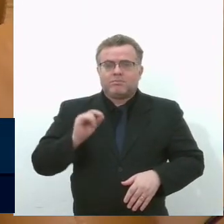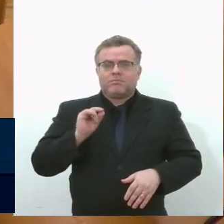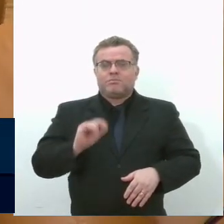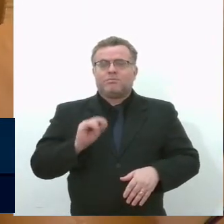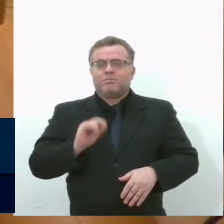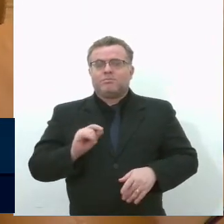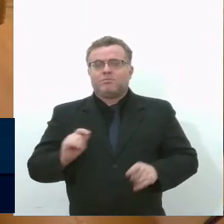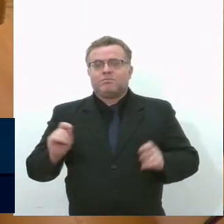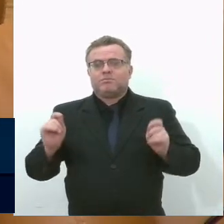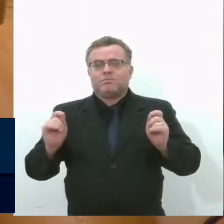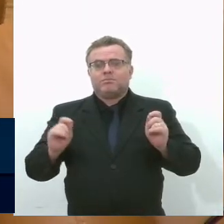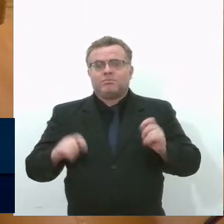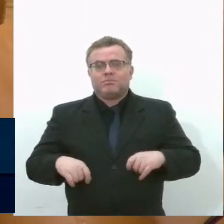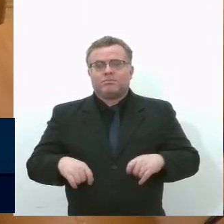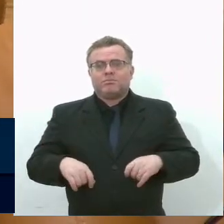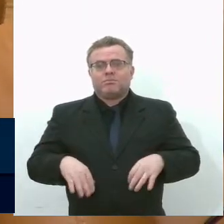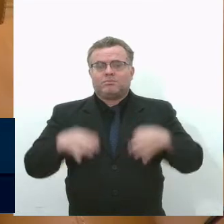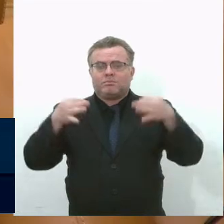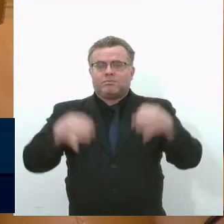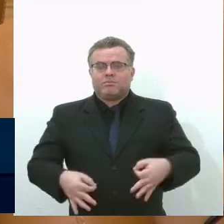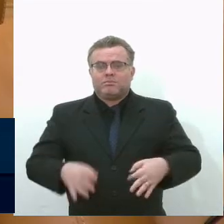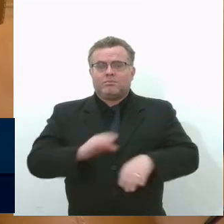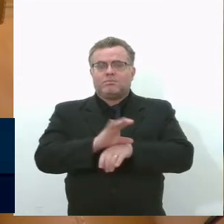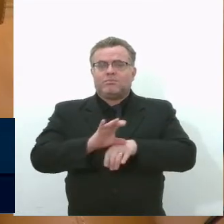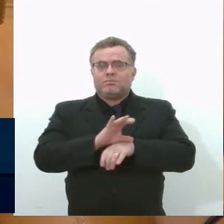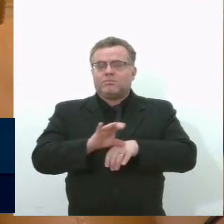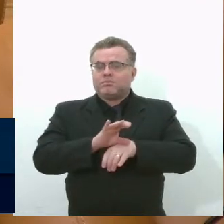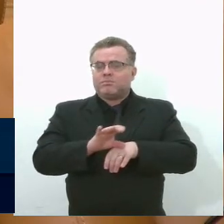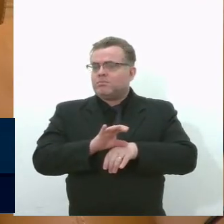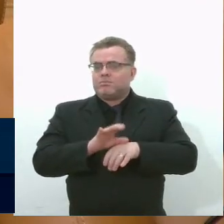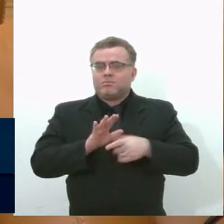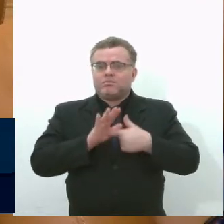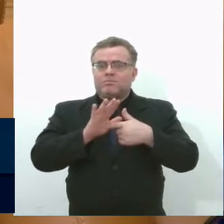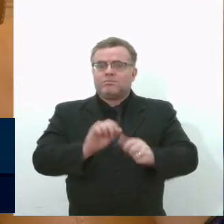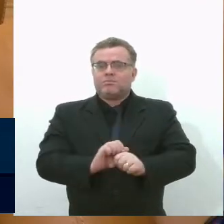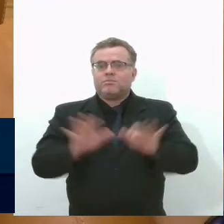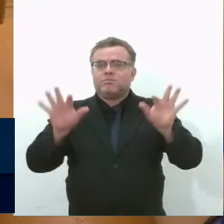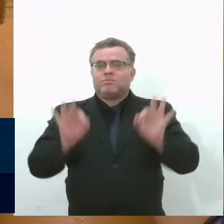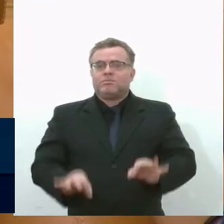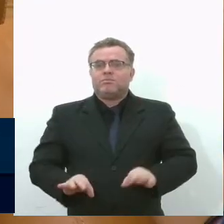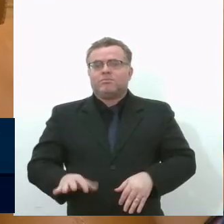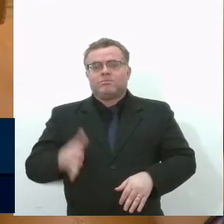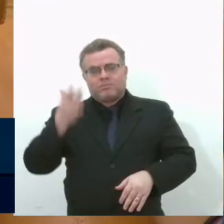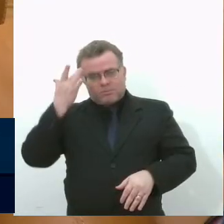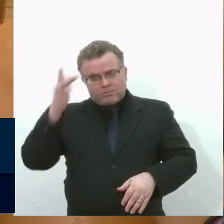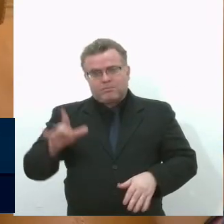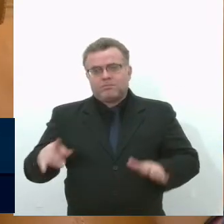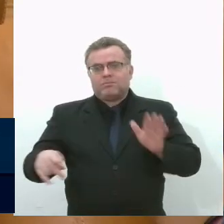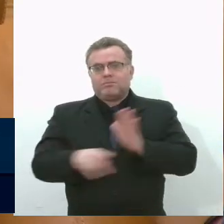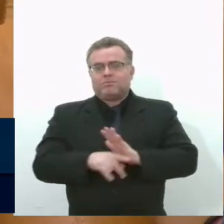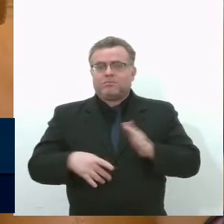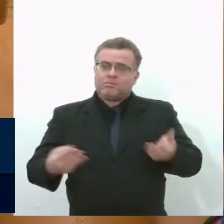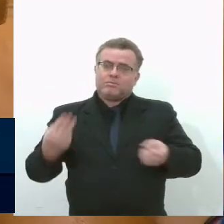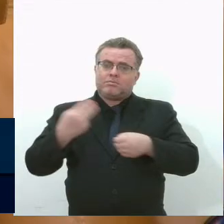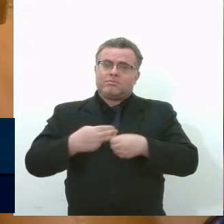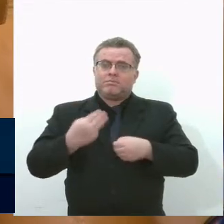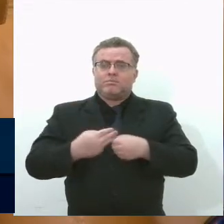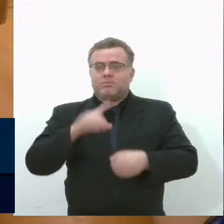a Constituição mais clara, porque a Constituição não era clara. Ela não sabia a quem pertencia os municípios de Aracaju e São